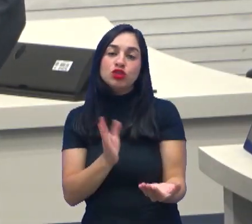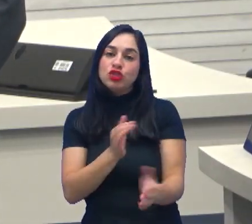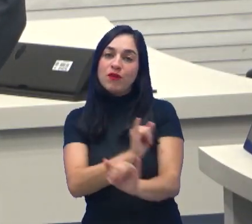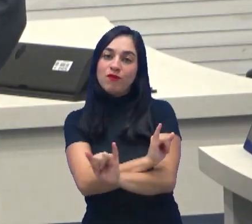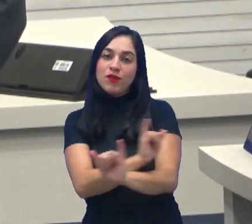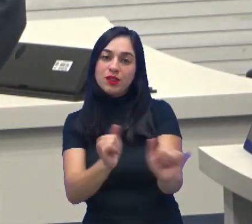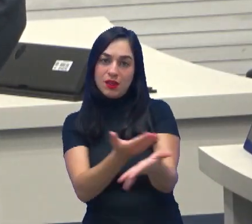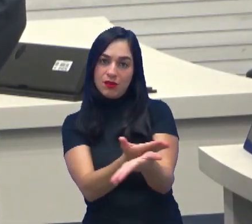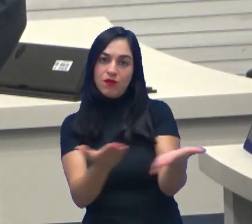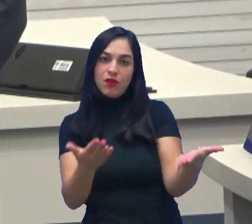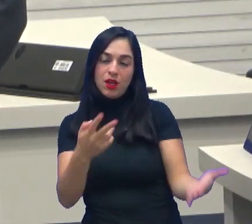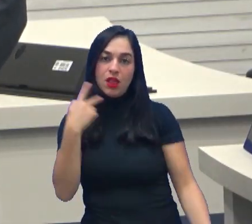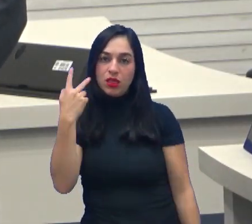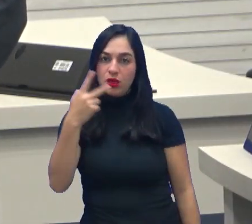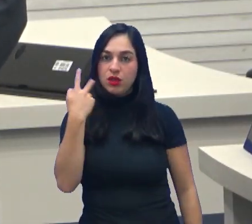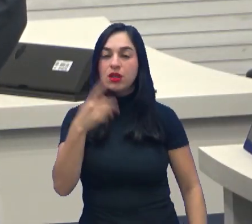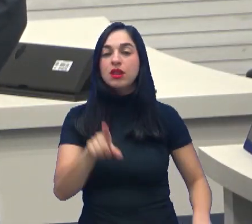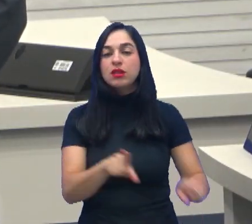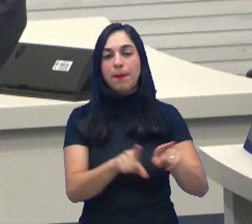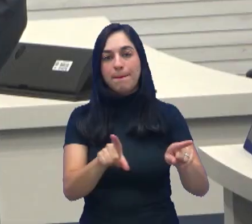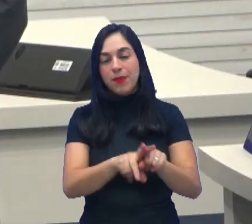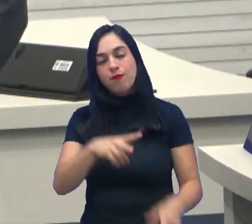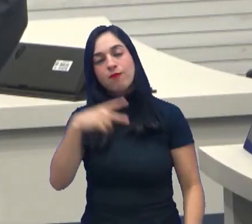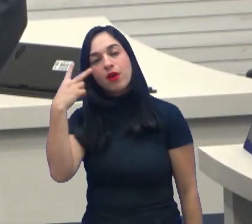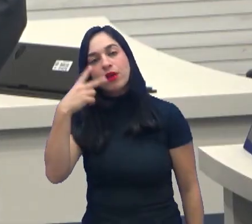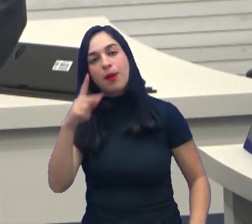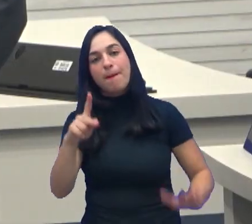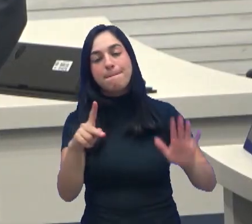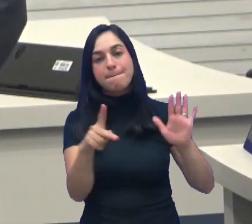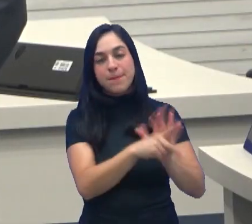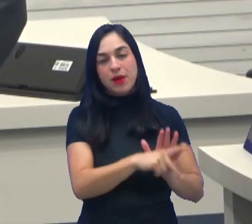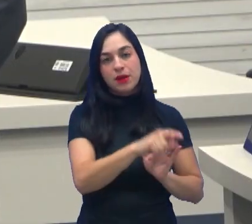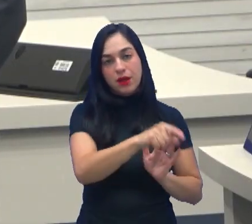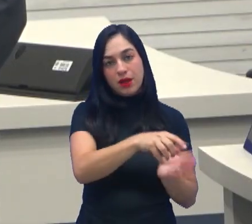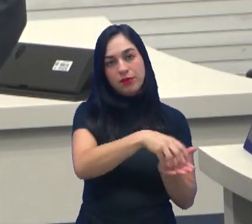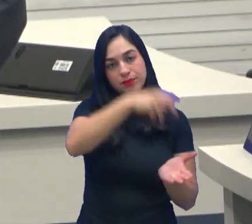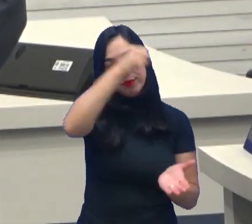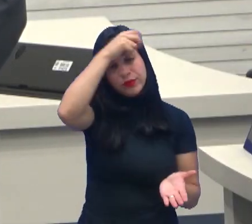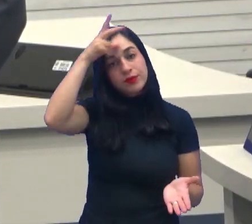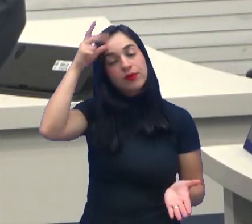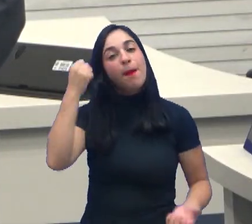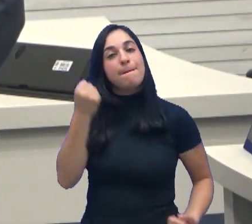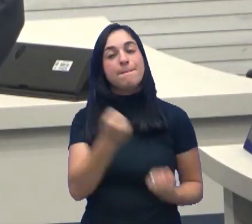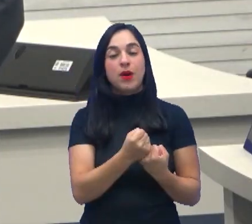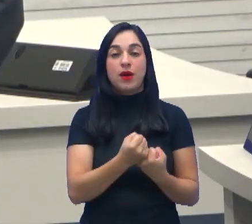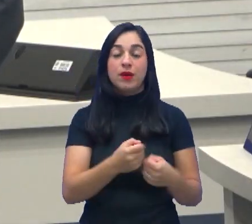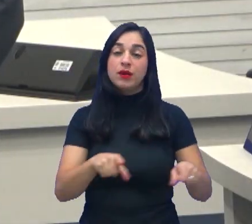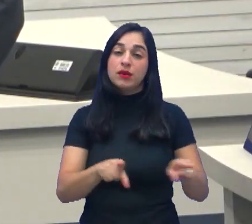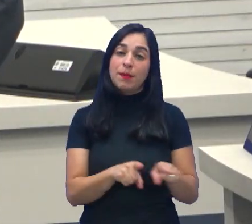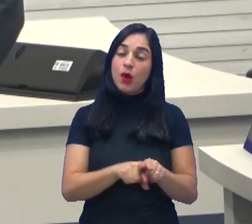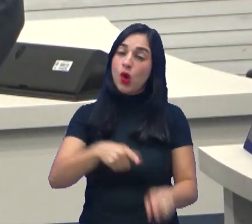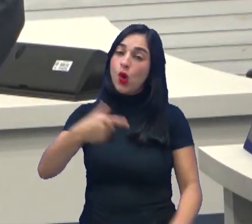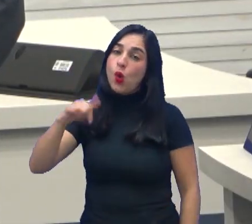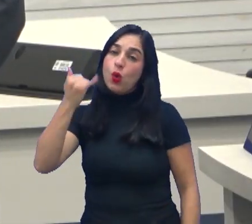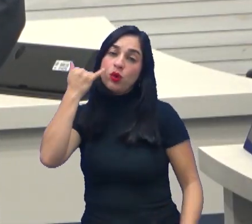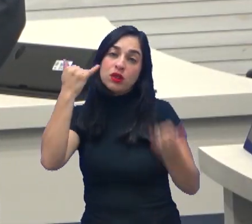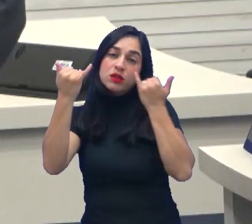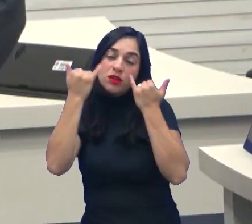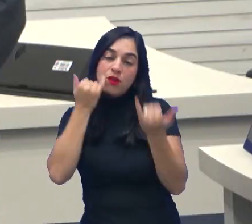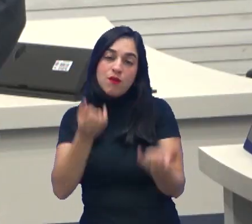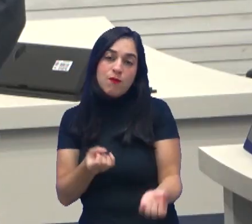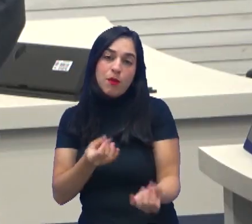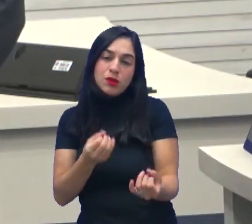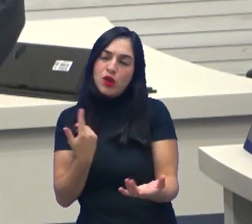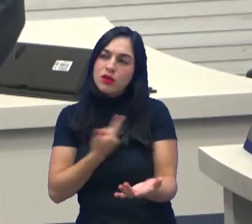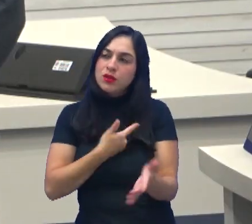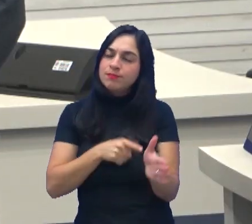vereadores, inclusive vereadores da base. Outras informações nós estamos solicitando também. E como é algo que a gente sempre